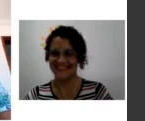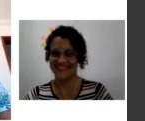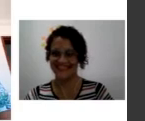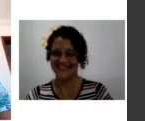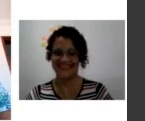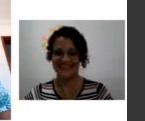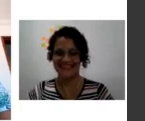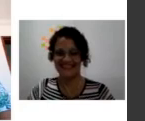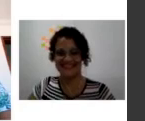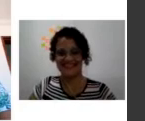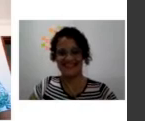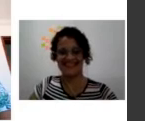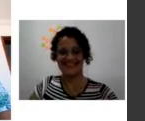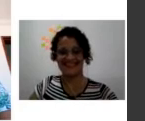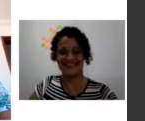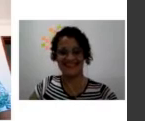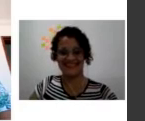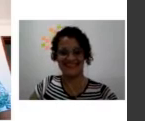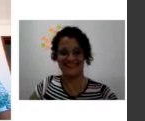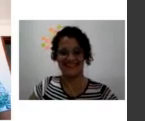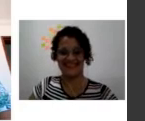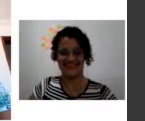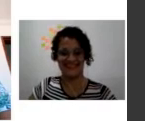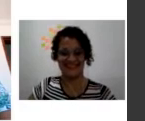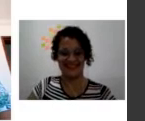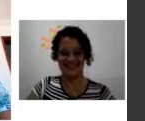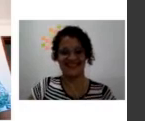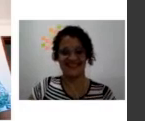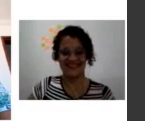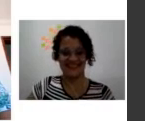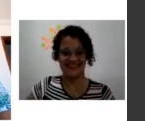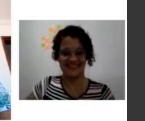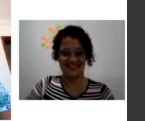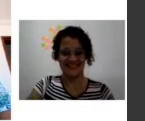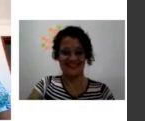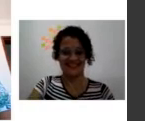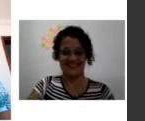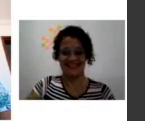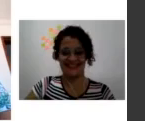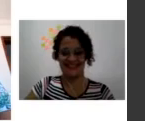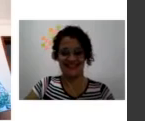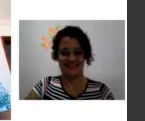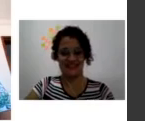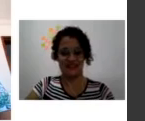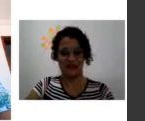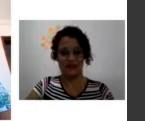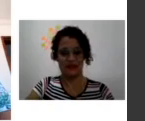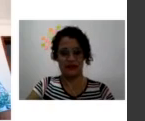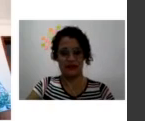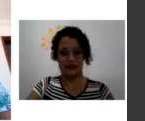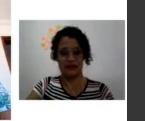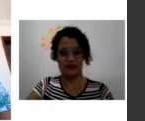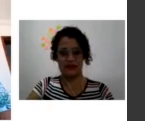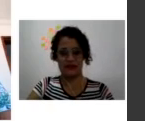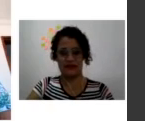questões deles do Enem, tirar dúvidas depois. E essa foi a oficina do Enem. A oficina seguinte foi a oficina